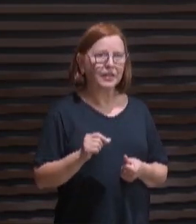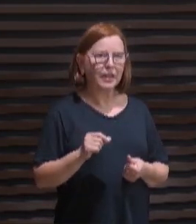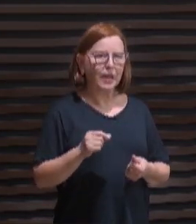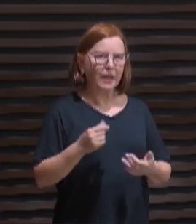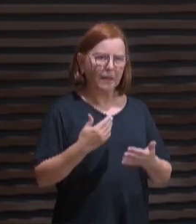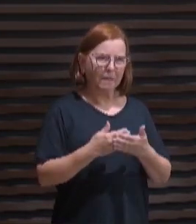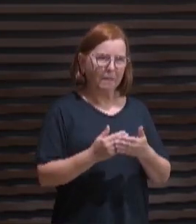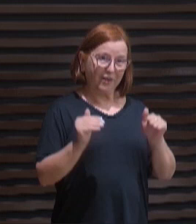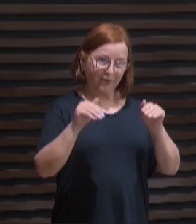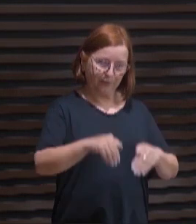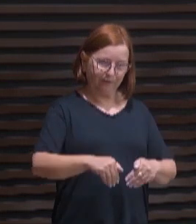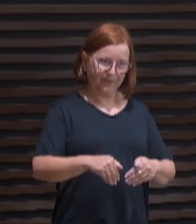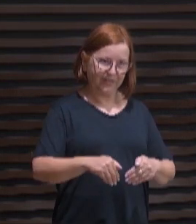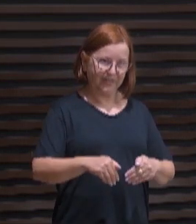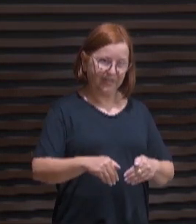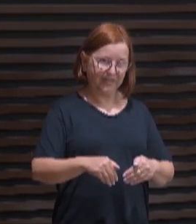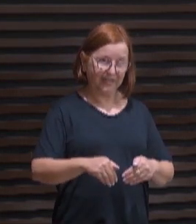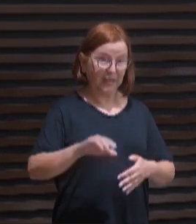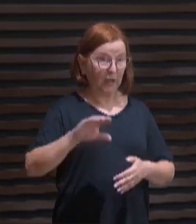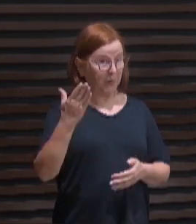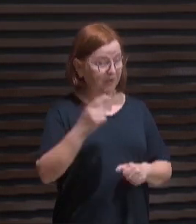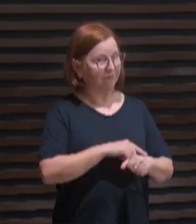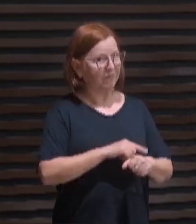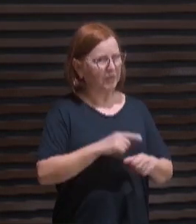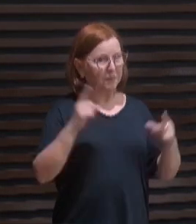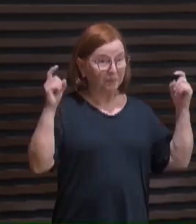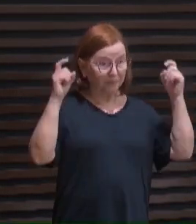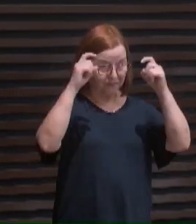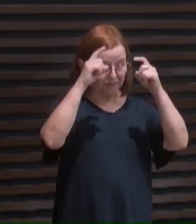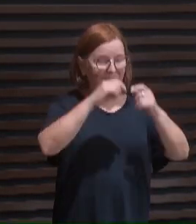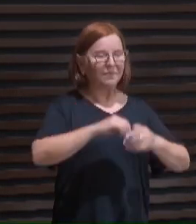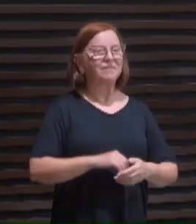sobrevirão tempos difíceis. Ok?